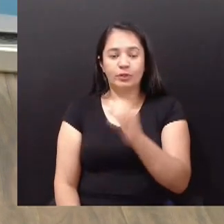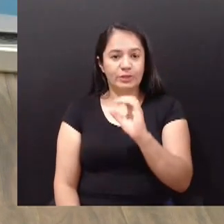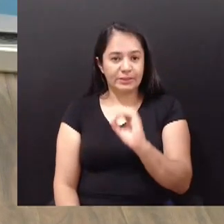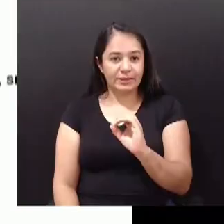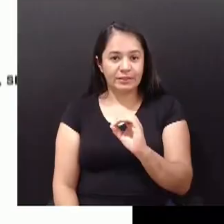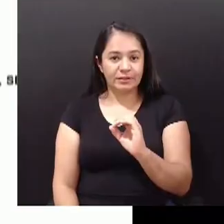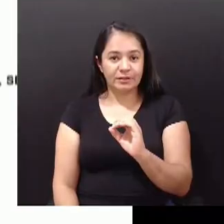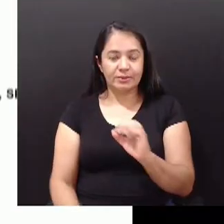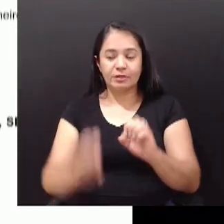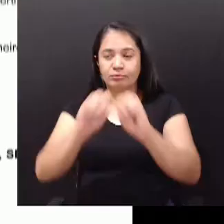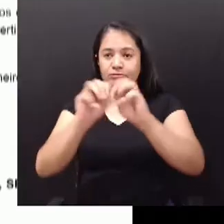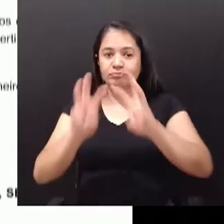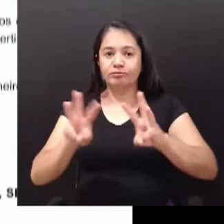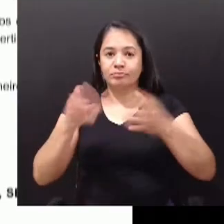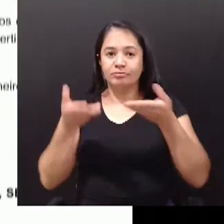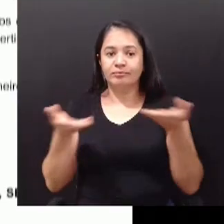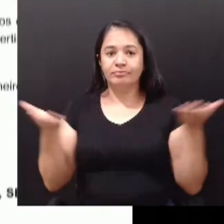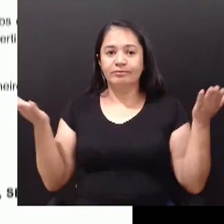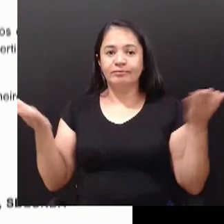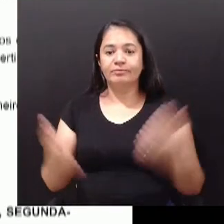aberto no